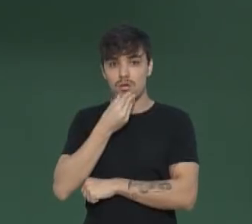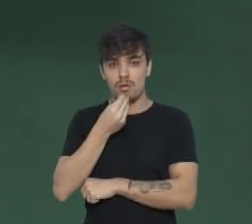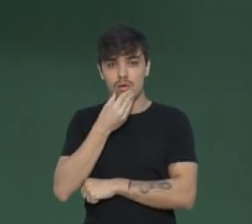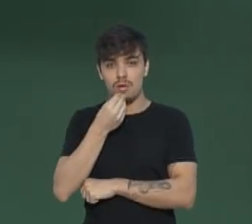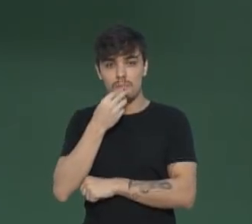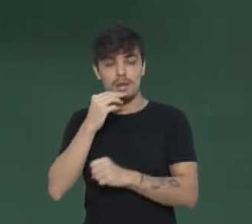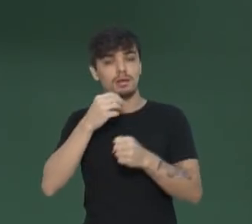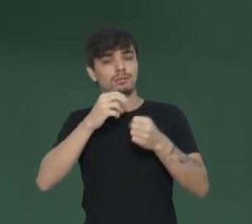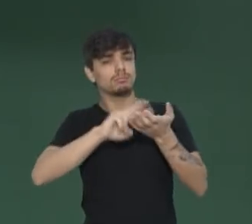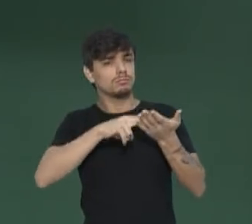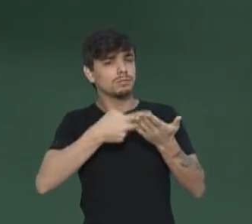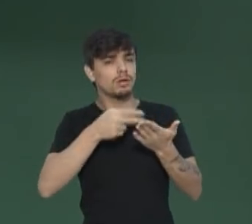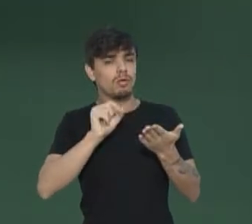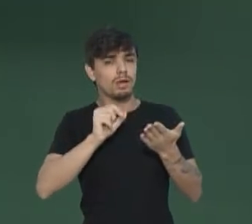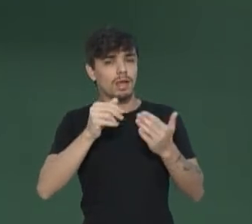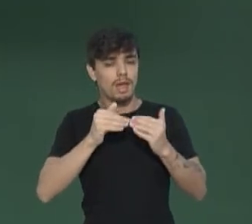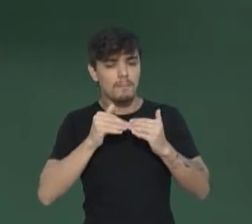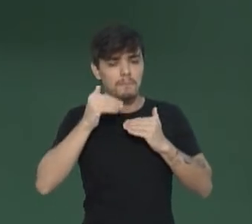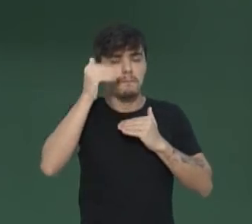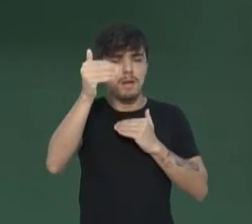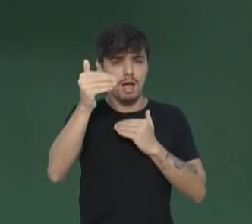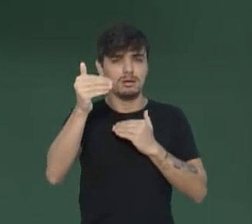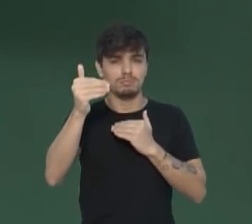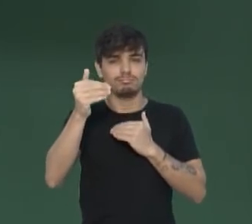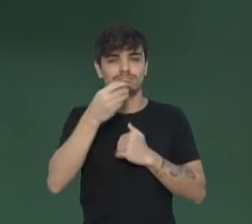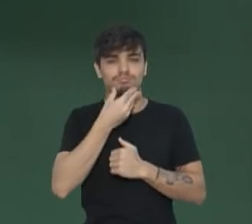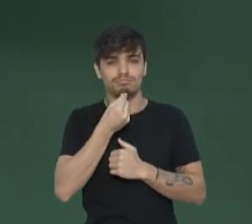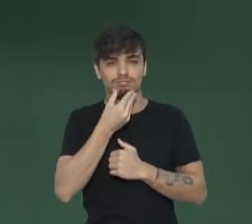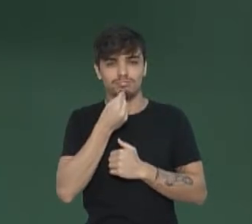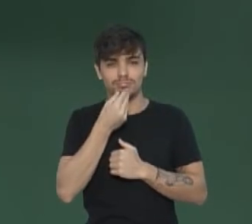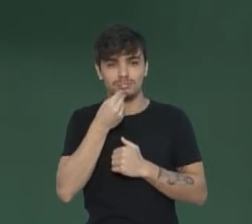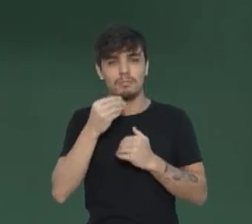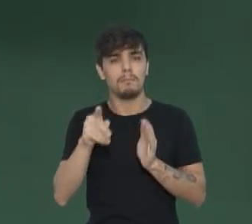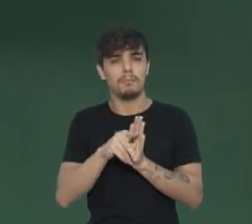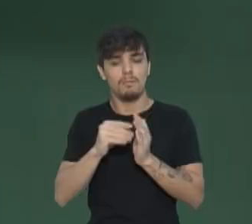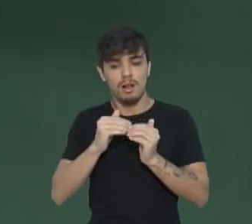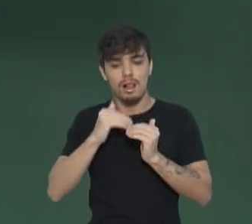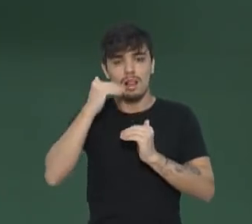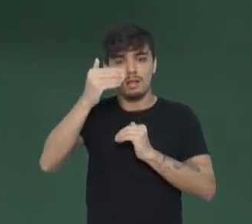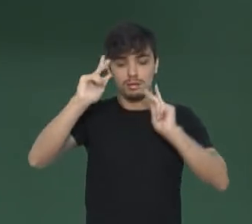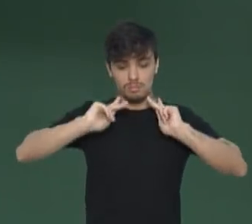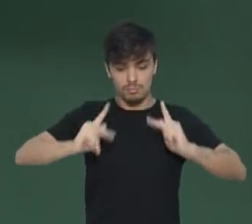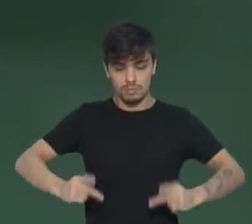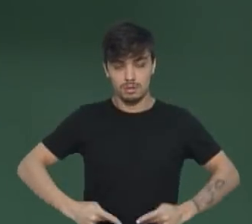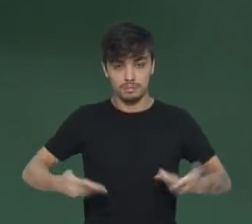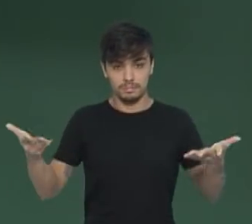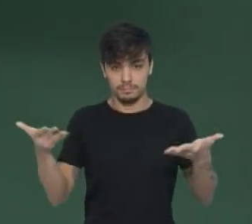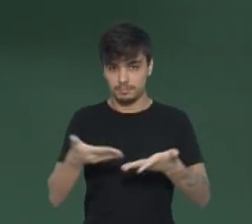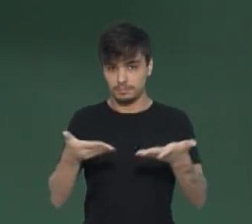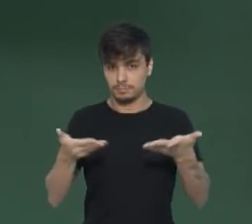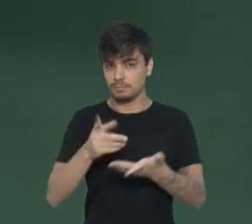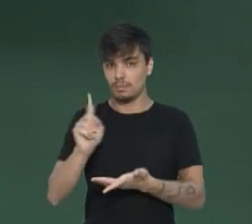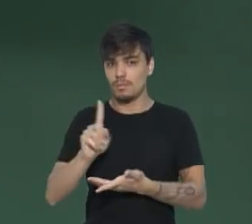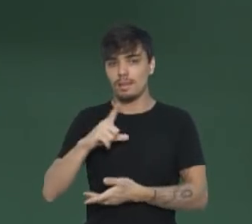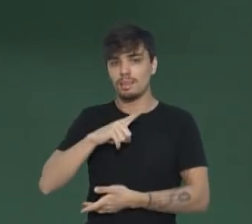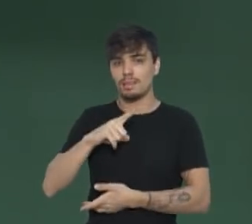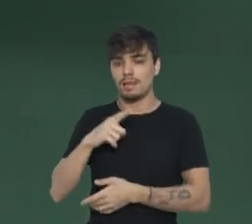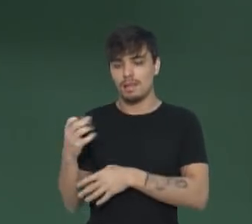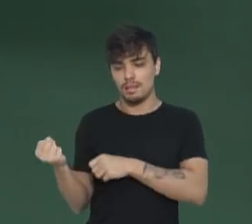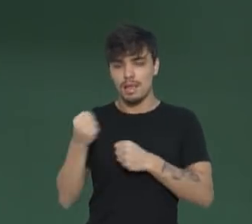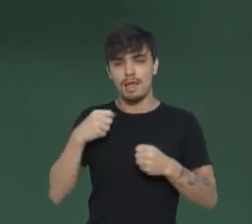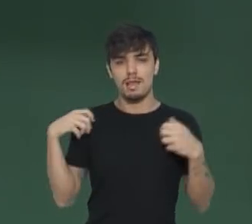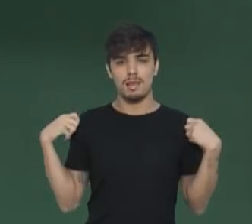traduz para além do homem, que é algo que está para além da humanidade como ela se encontra agora. Tá? Então não é só alguém que tem capa